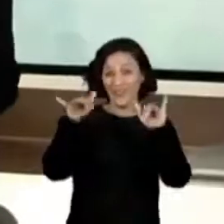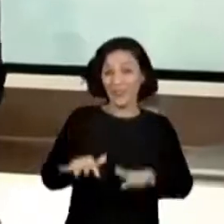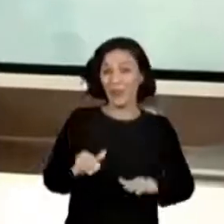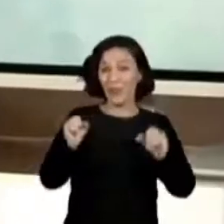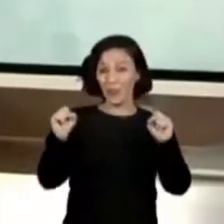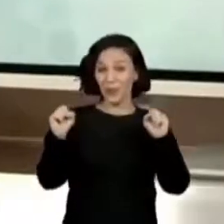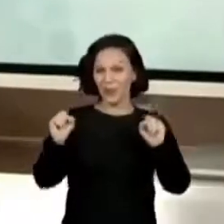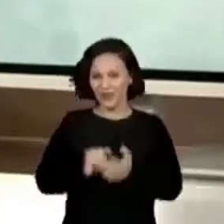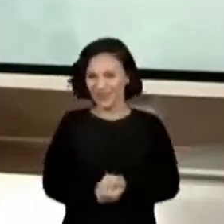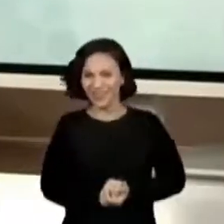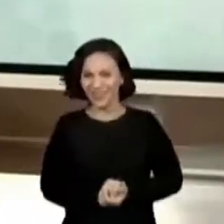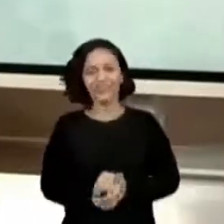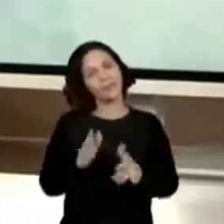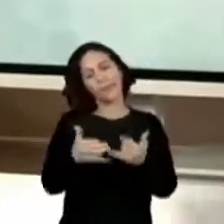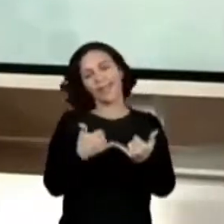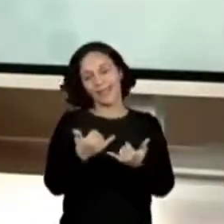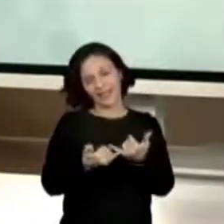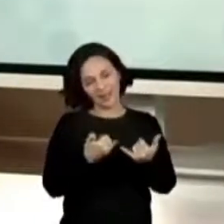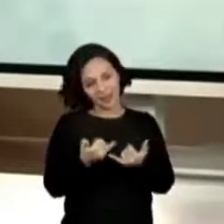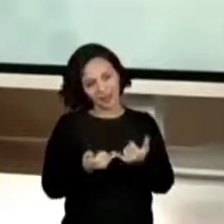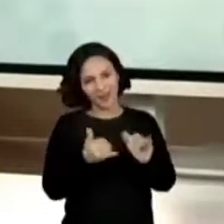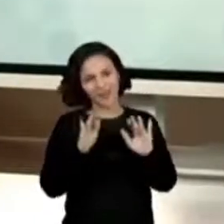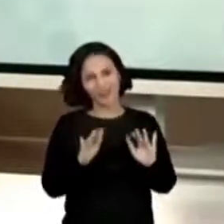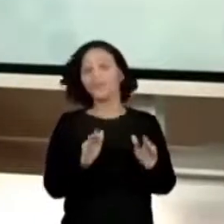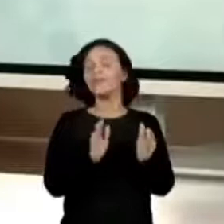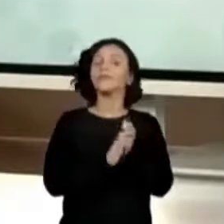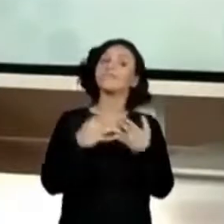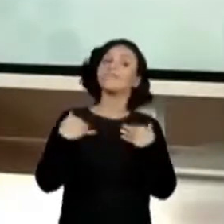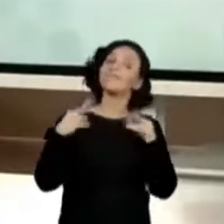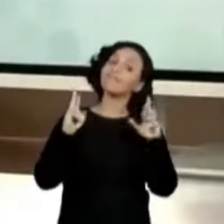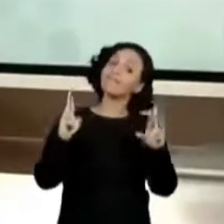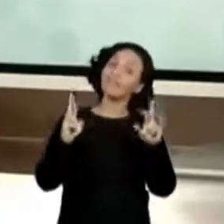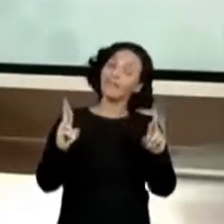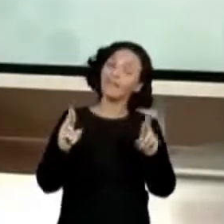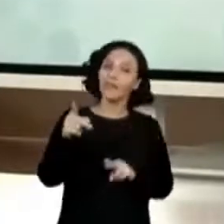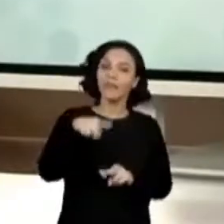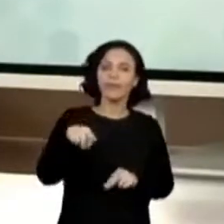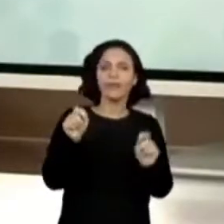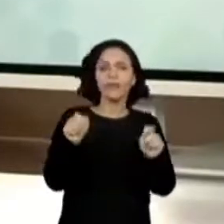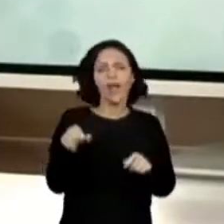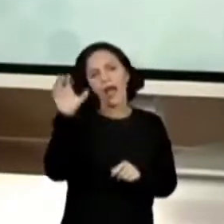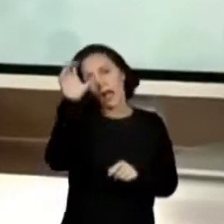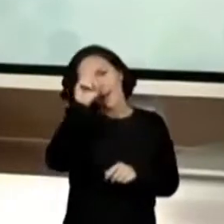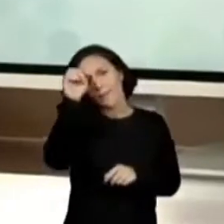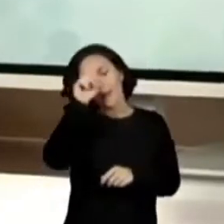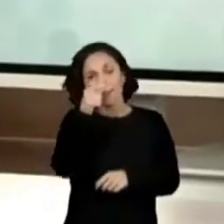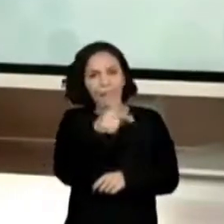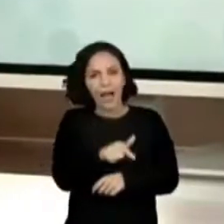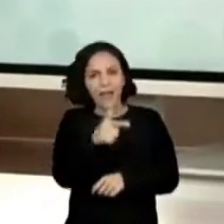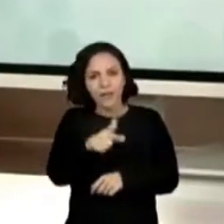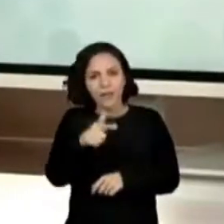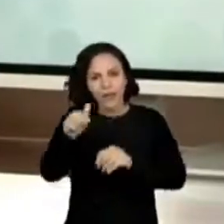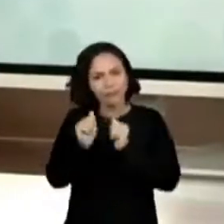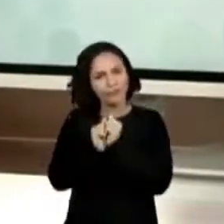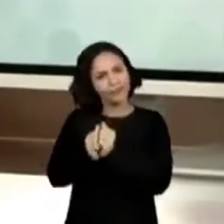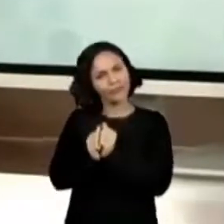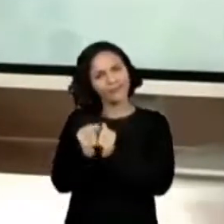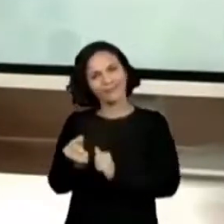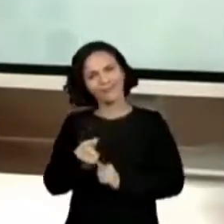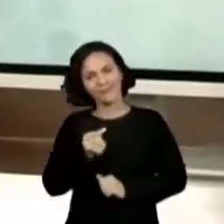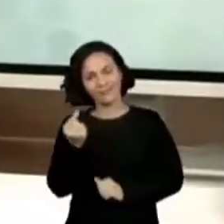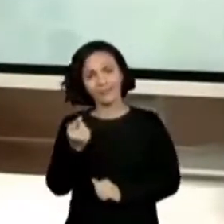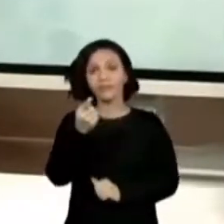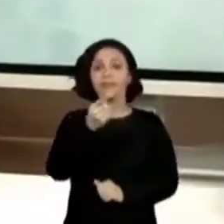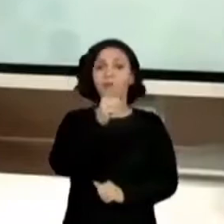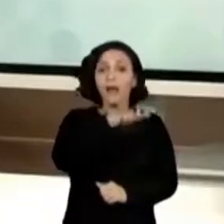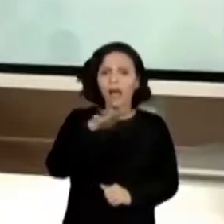terminando! Brincadeira. Espero que vocês possam aprender mais um pouquinho aqui com a gente. Criançada,